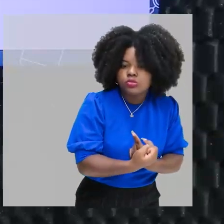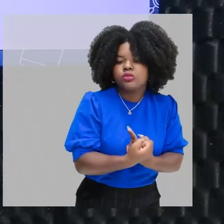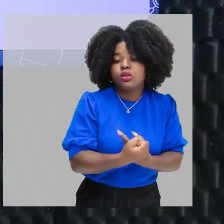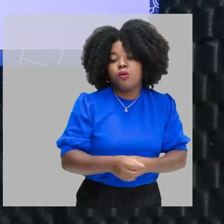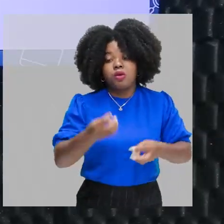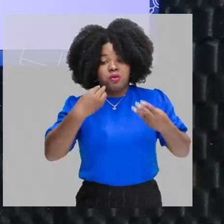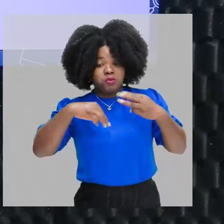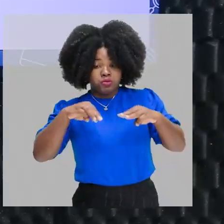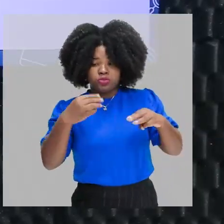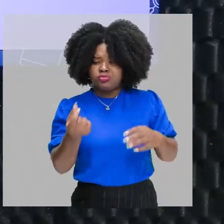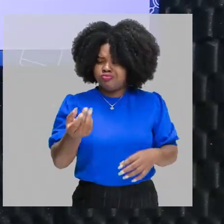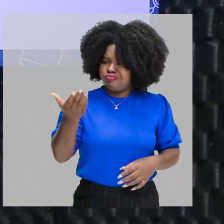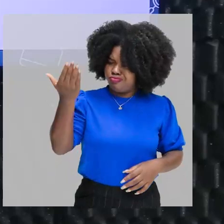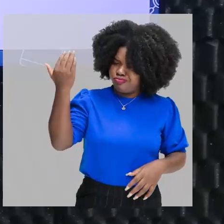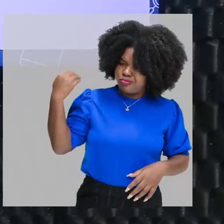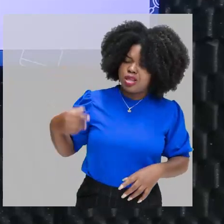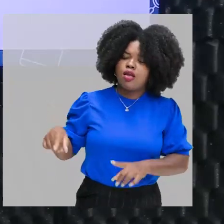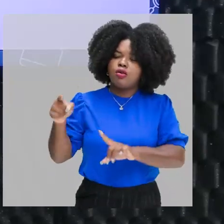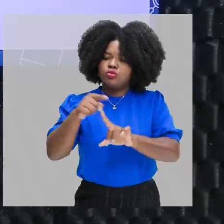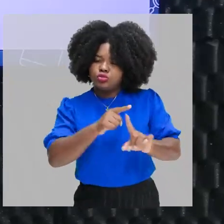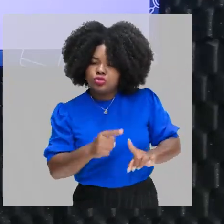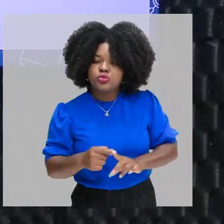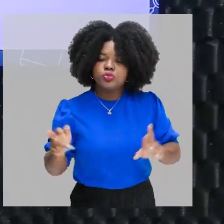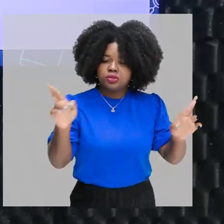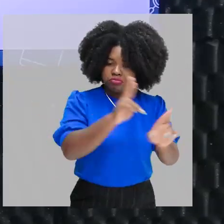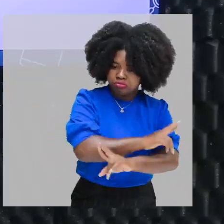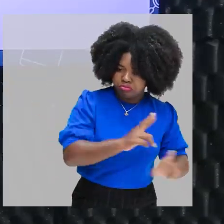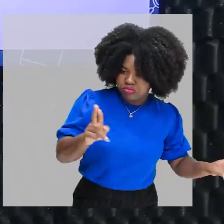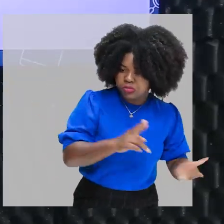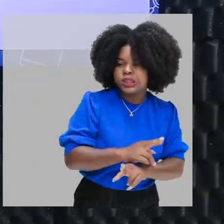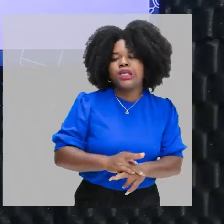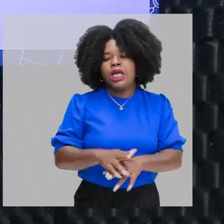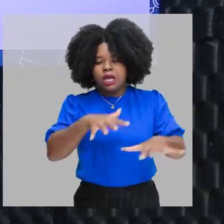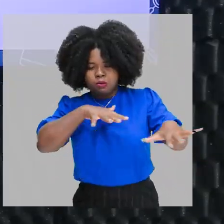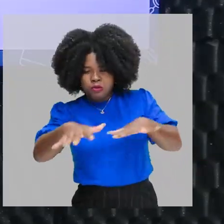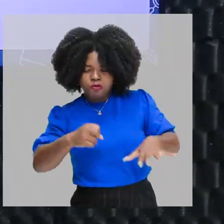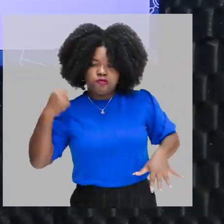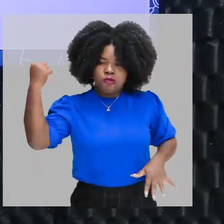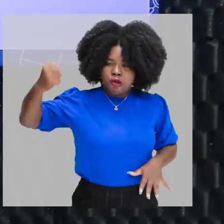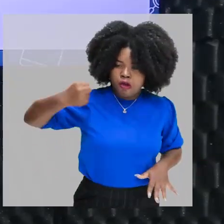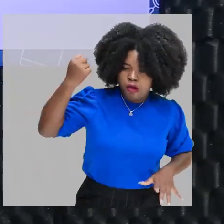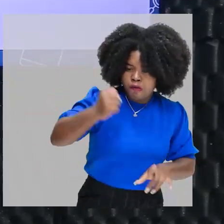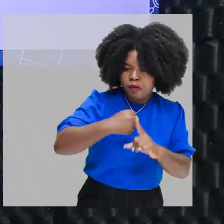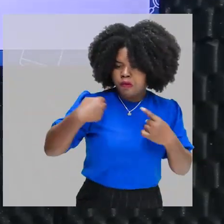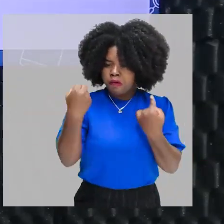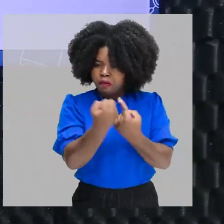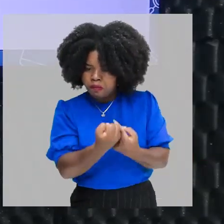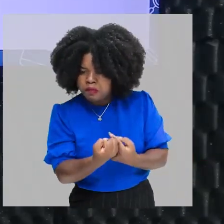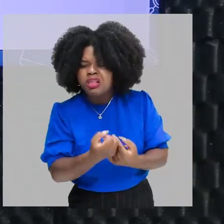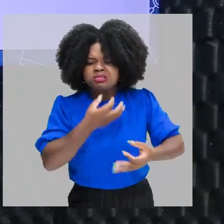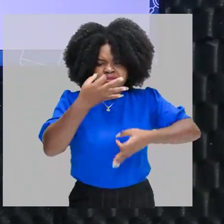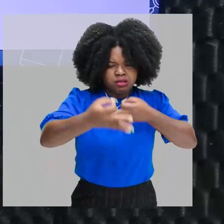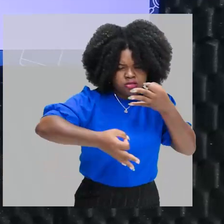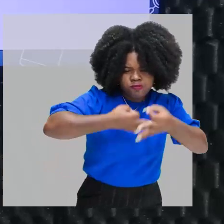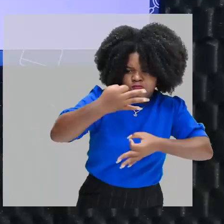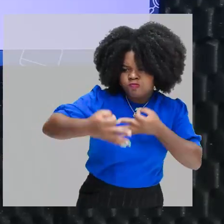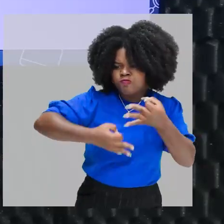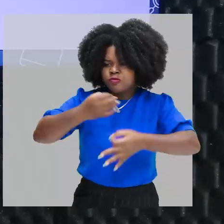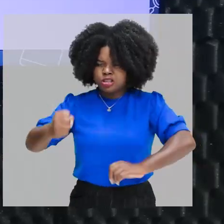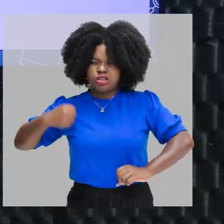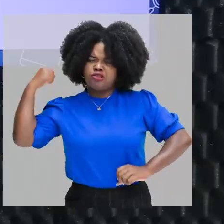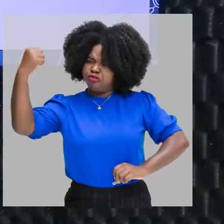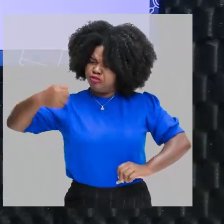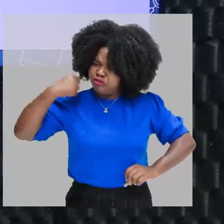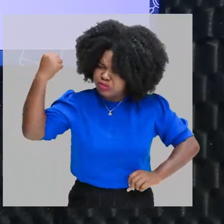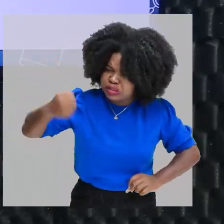muito tempo, um estilo foi associado a movimentos sociais, a movimentos que faziam crítica a certas